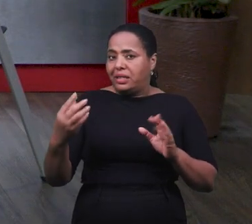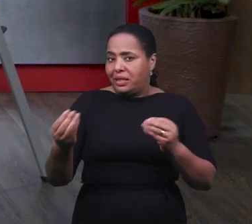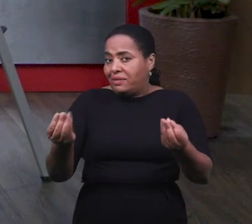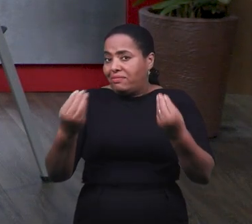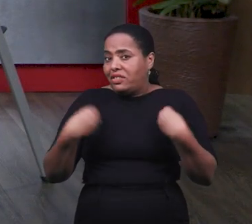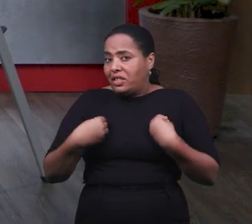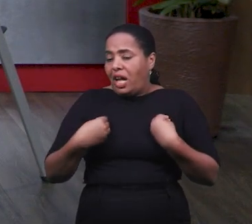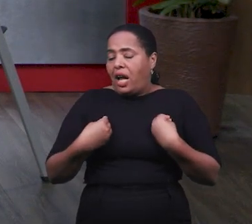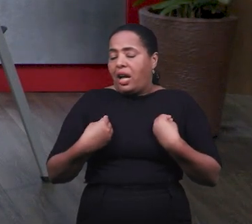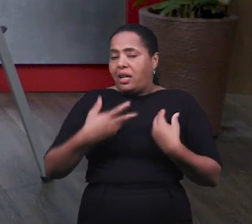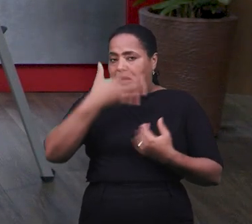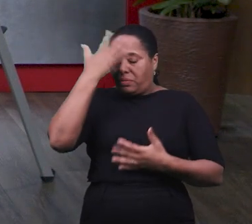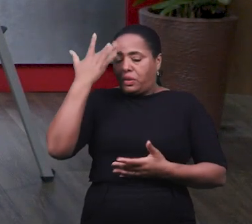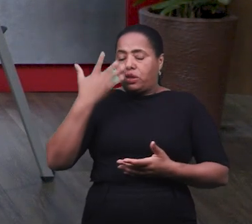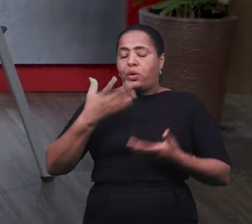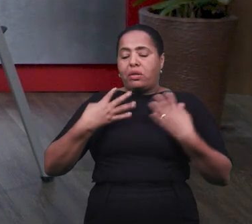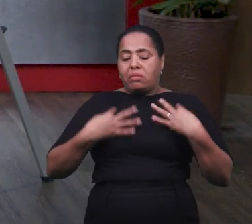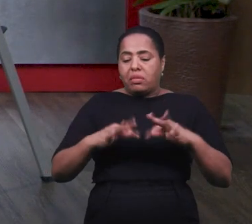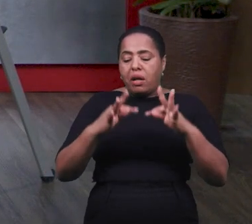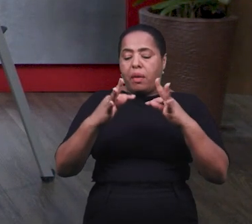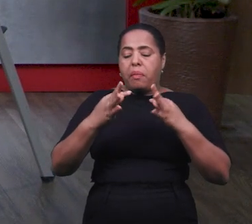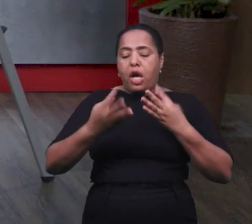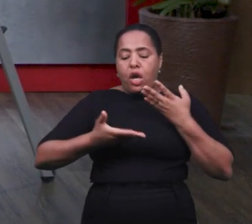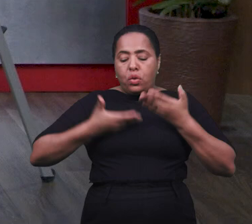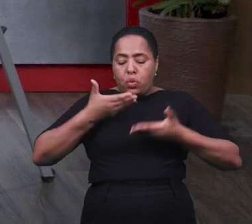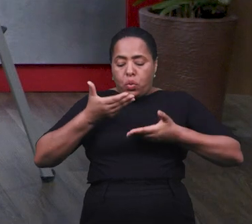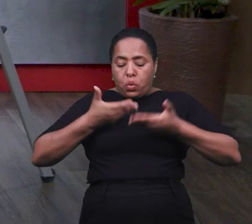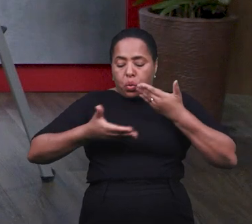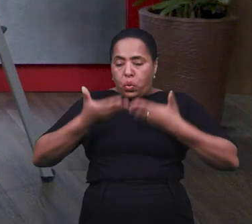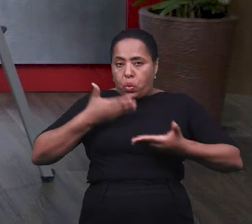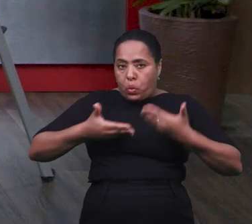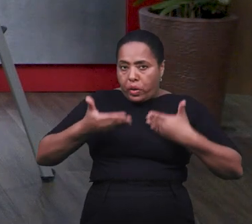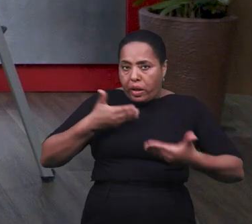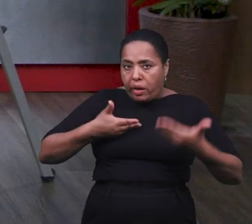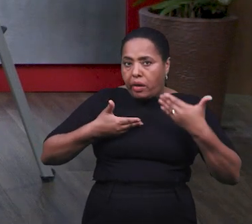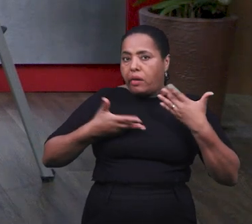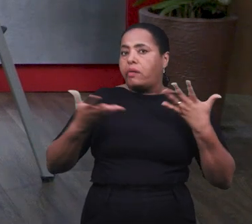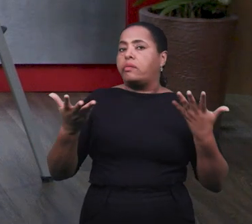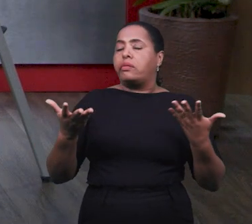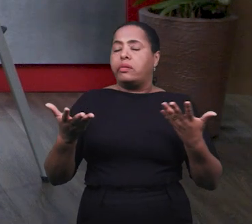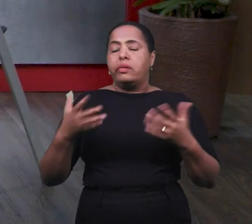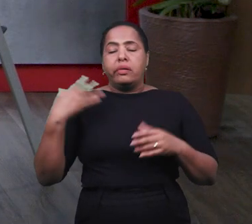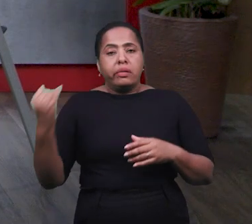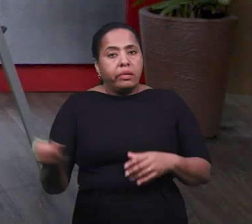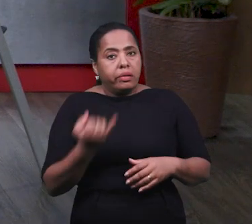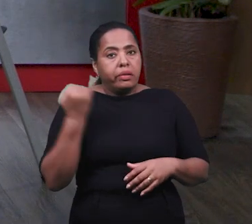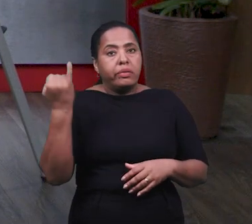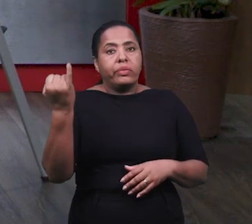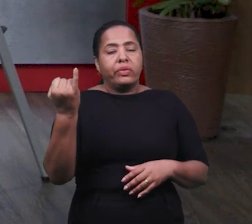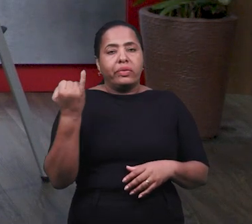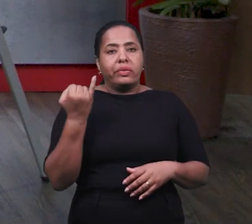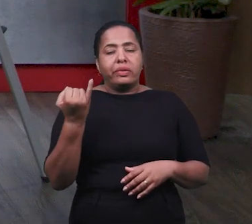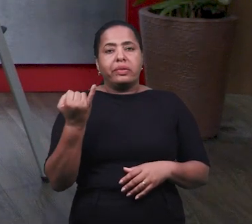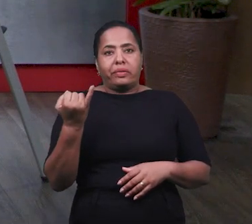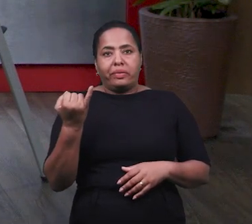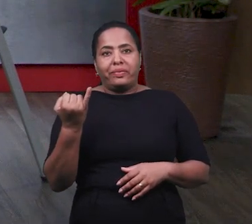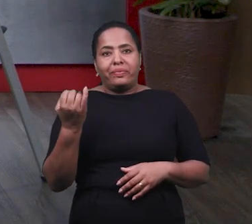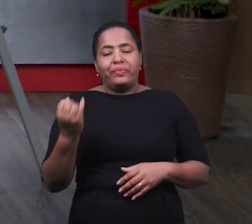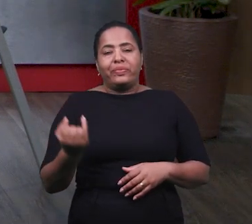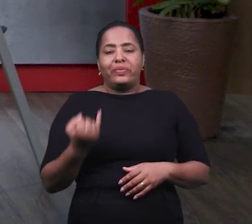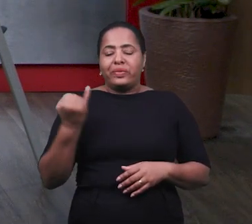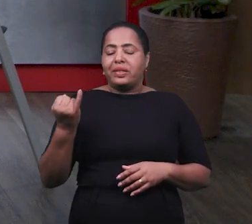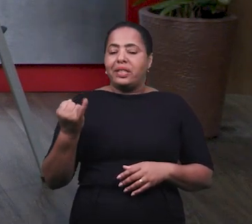pessoas estão se cuidando, então tem aumentado mesmo a expectativa de vida. Então, é importante até